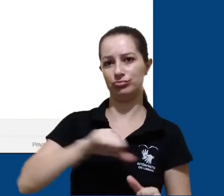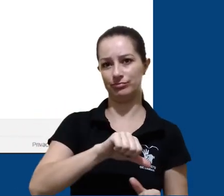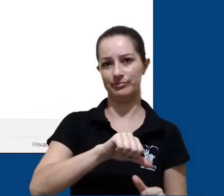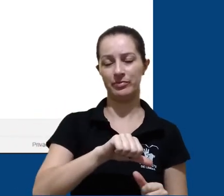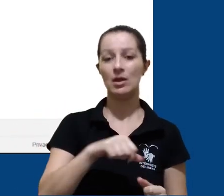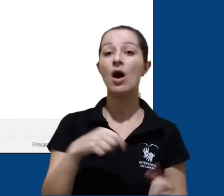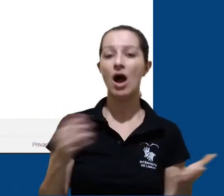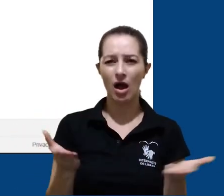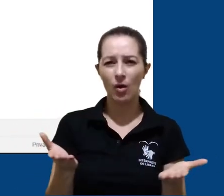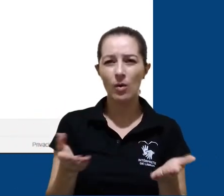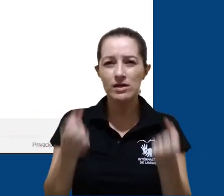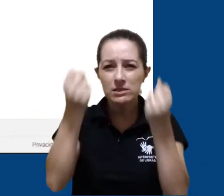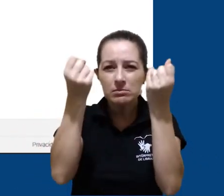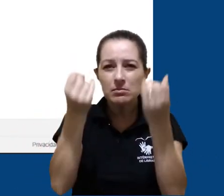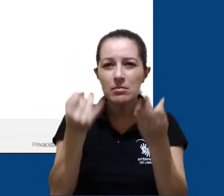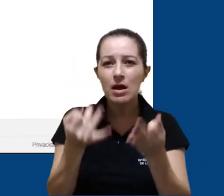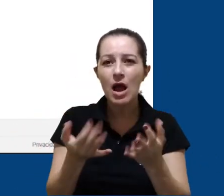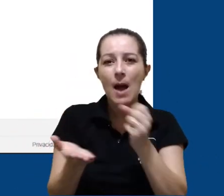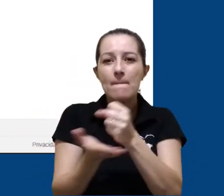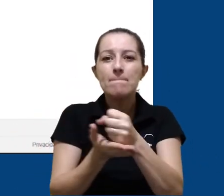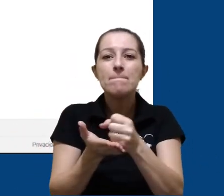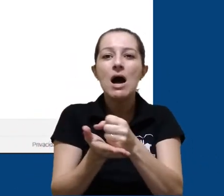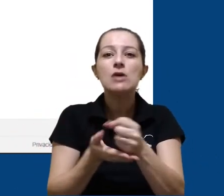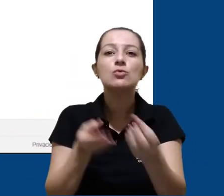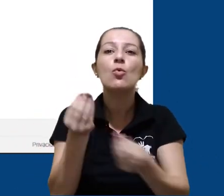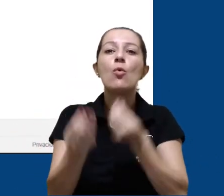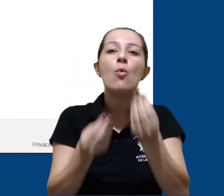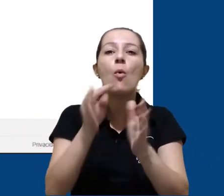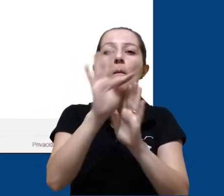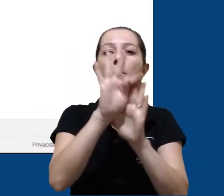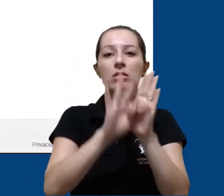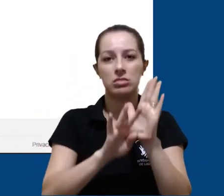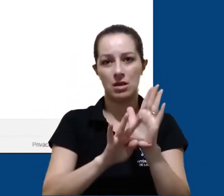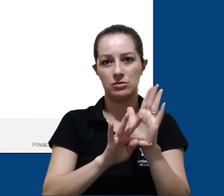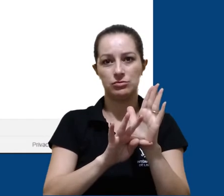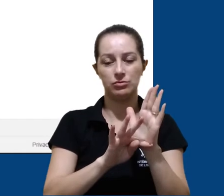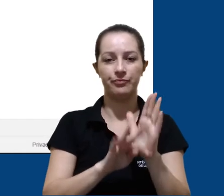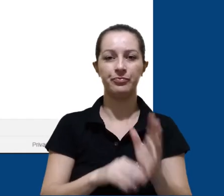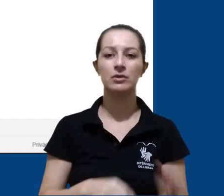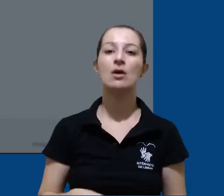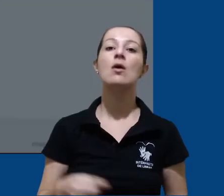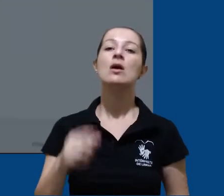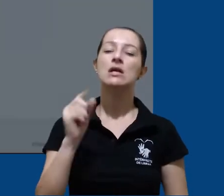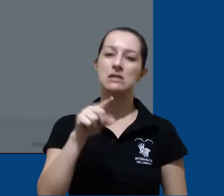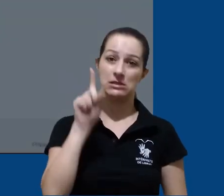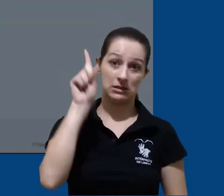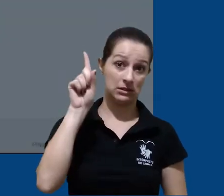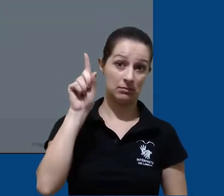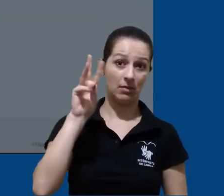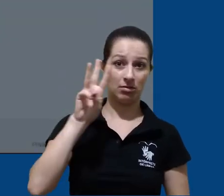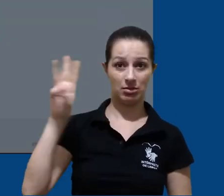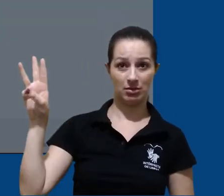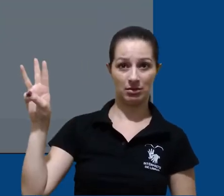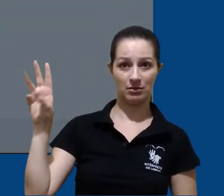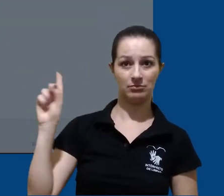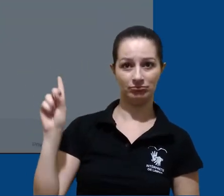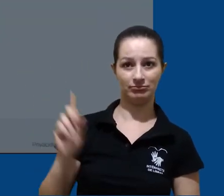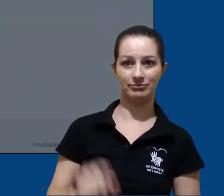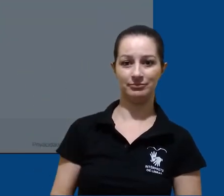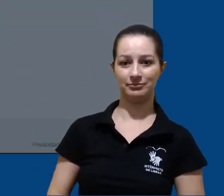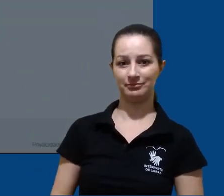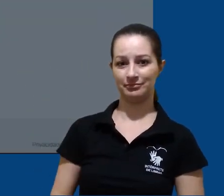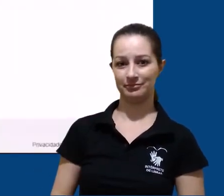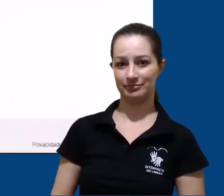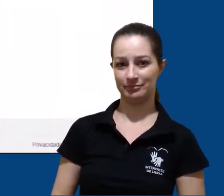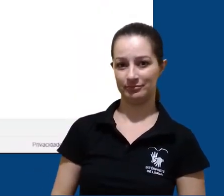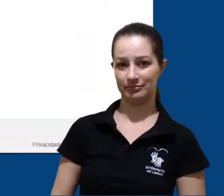as mais básicas que nos permitem iniciar um documento de texto para acessar digitamos na barra de endereços do proxy ponto